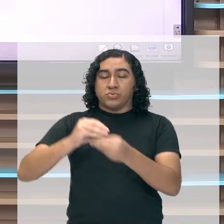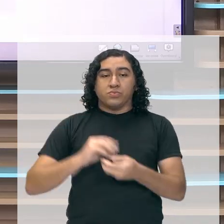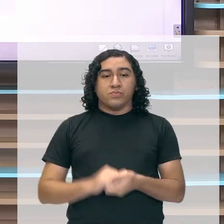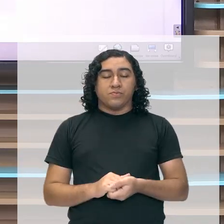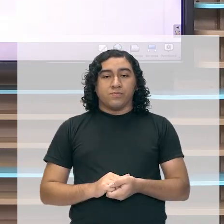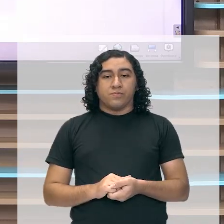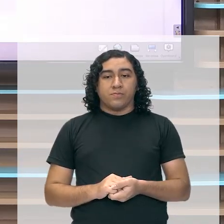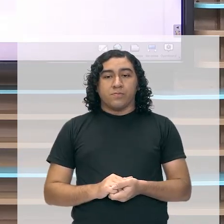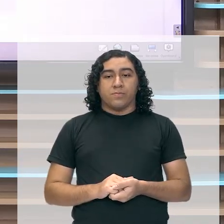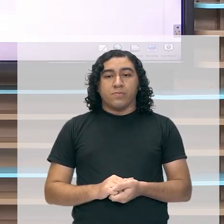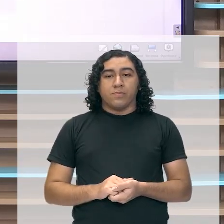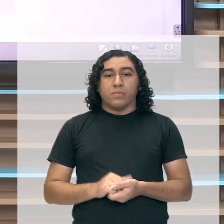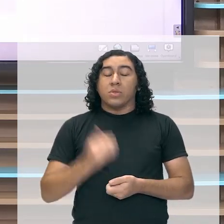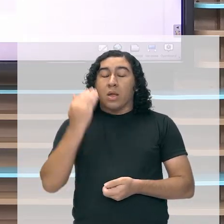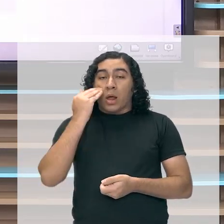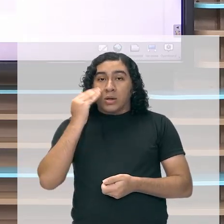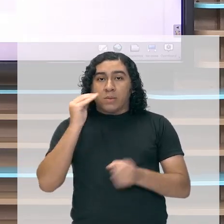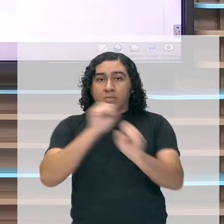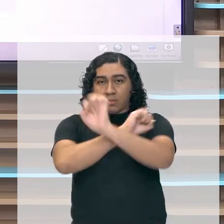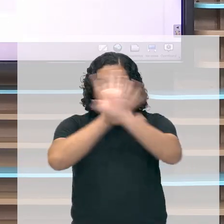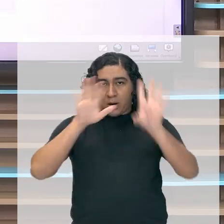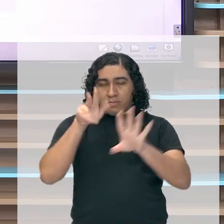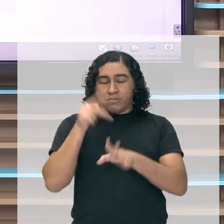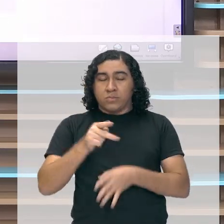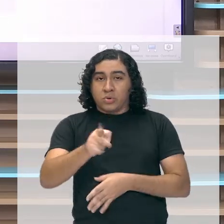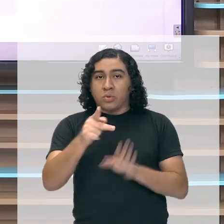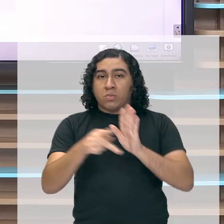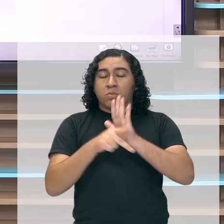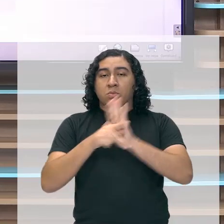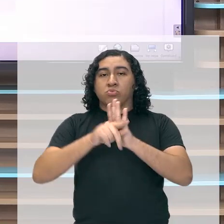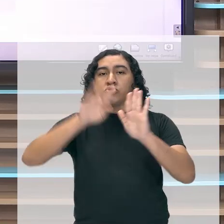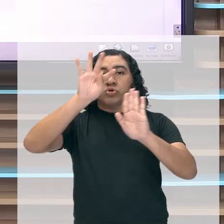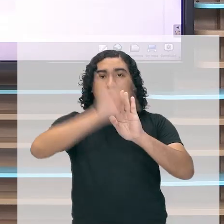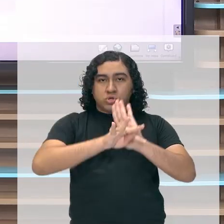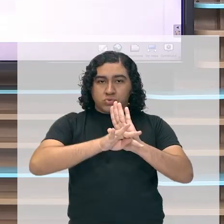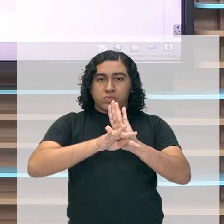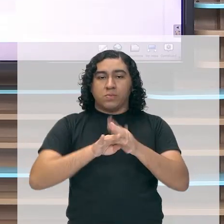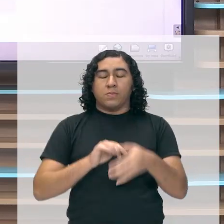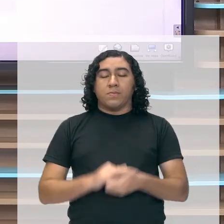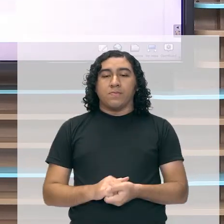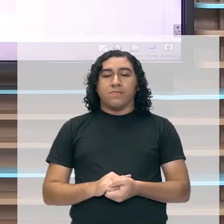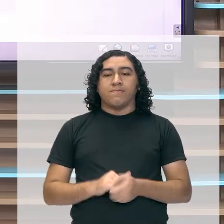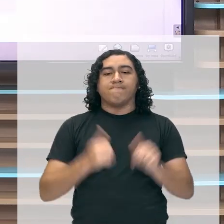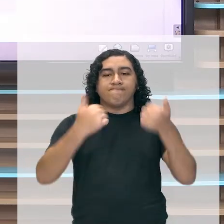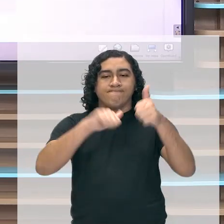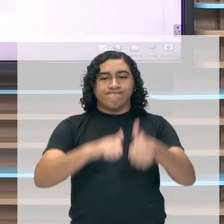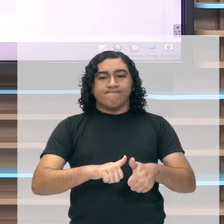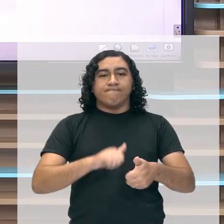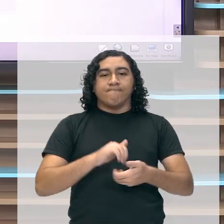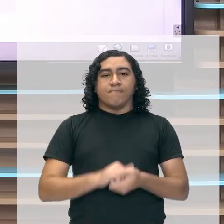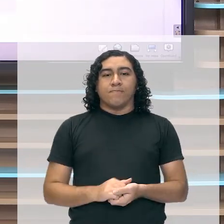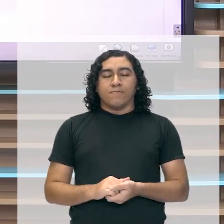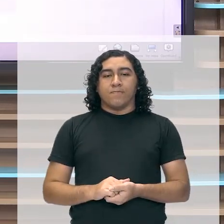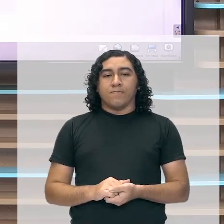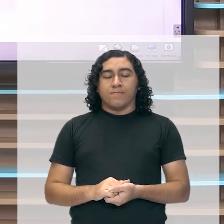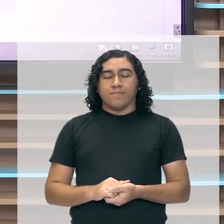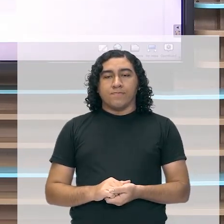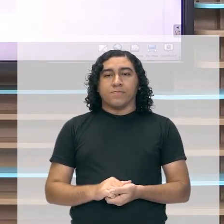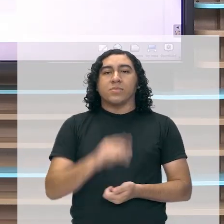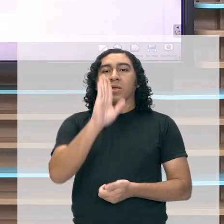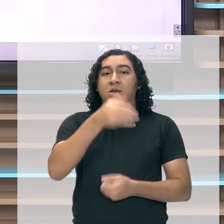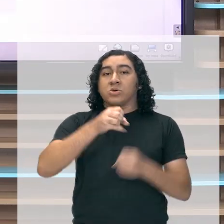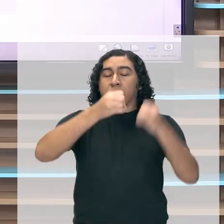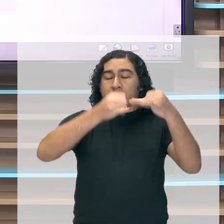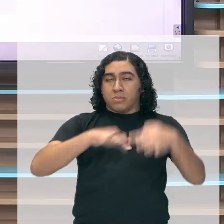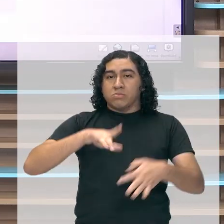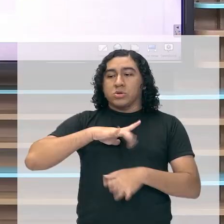ok? Então, vamos entender melhor? Vamos aí continuar com o nosso texto na sequência, verificando o sujeito simples. Como já mencionei, é